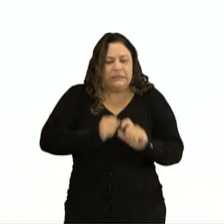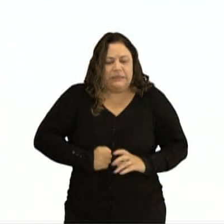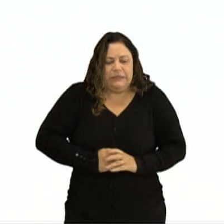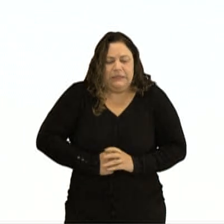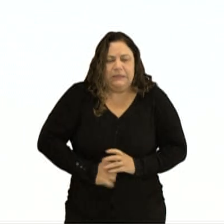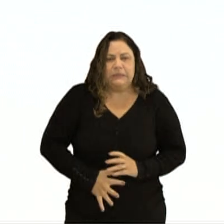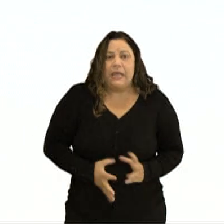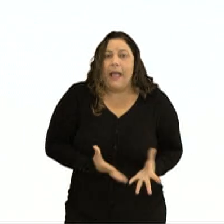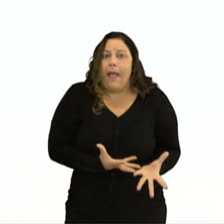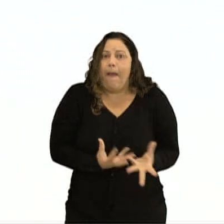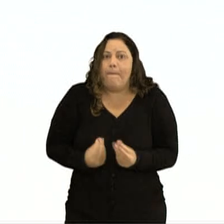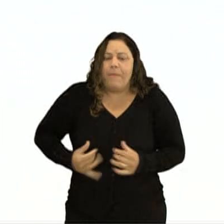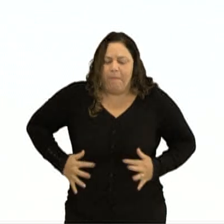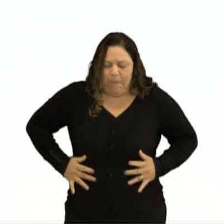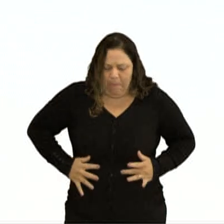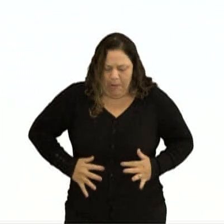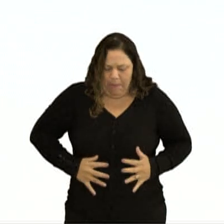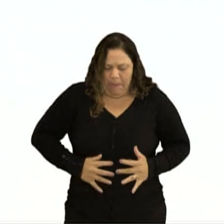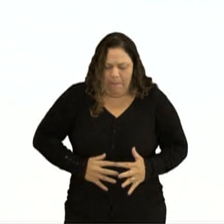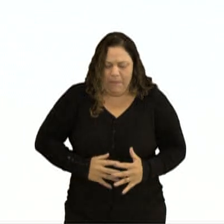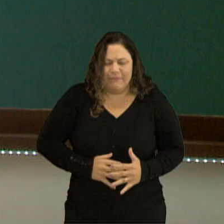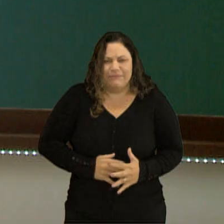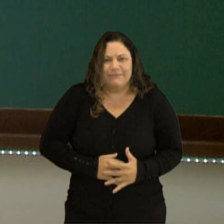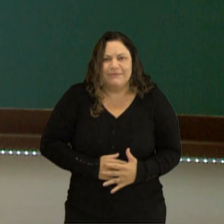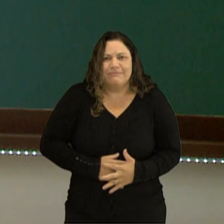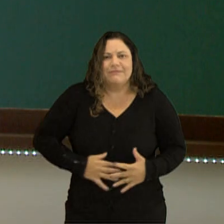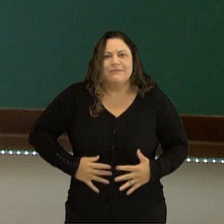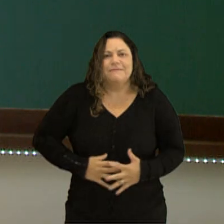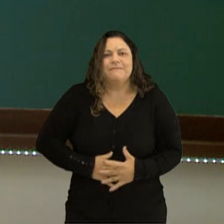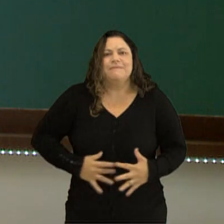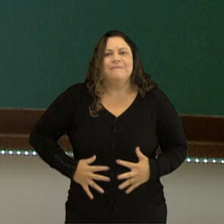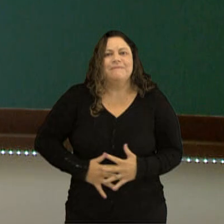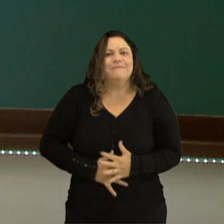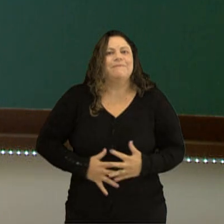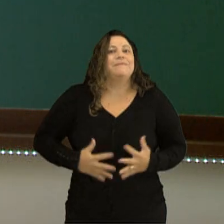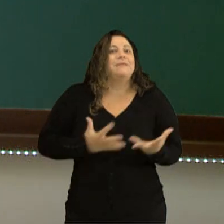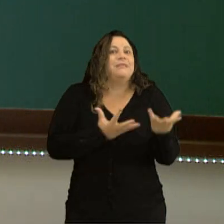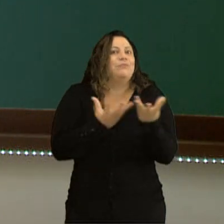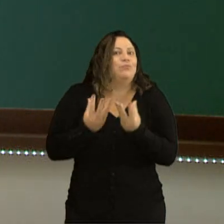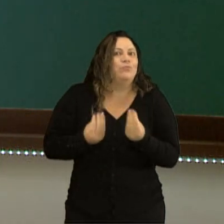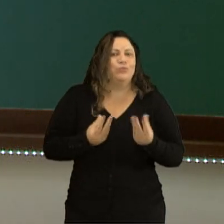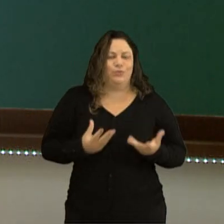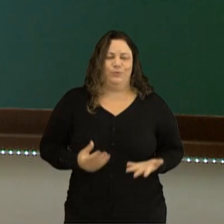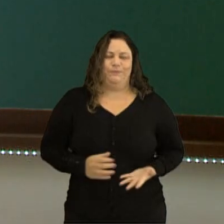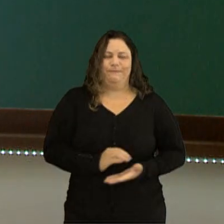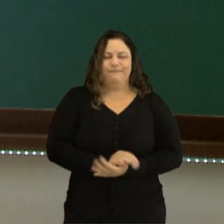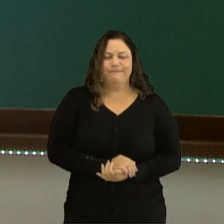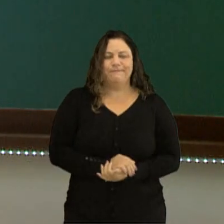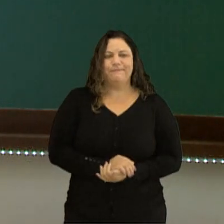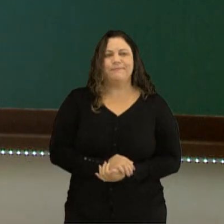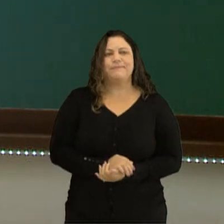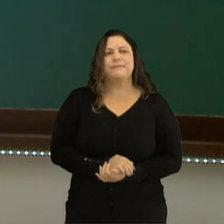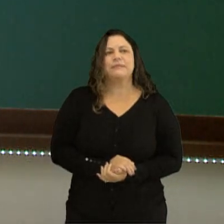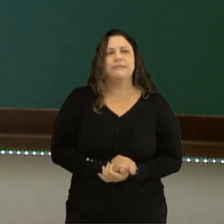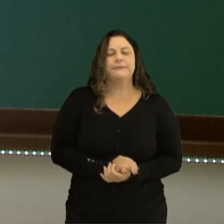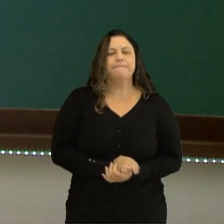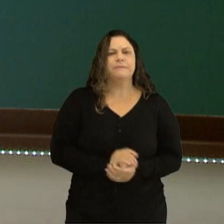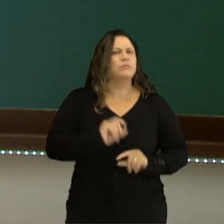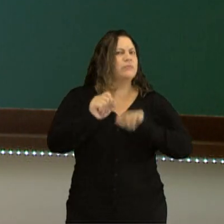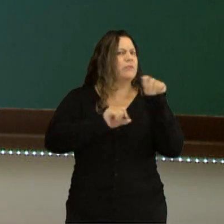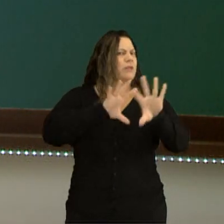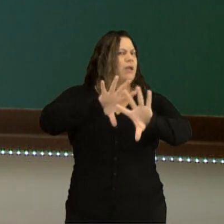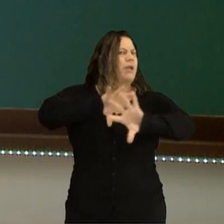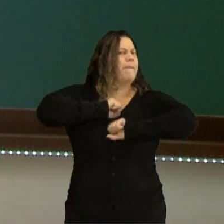há muitos parasitas instalados no nosso intestino, certo? Como que se